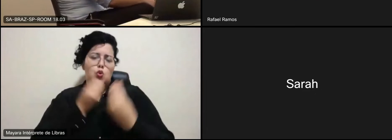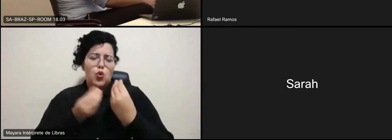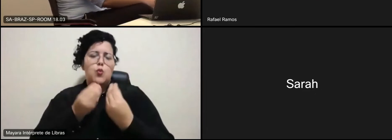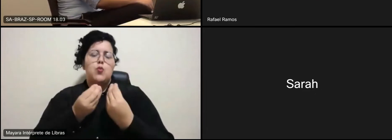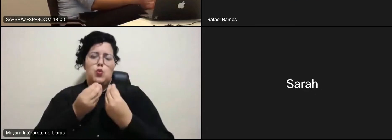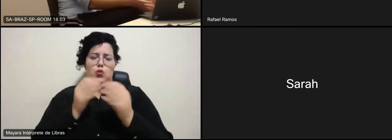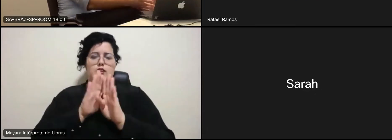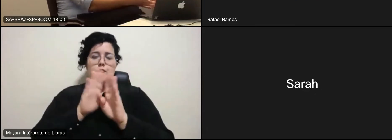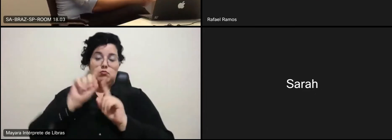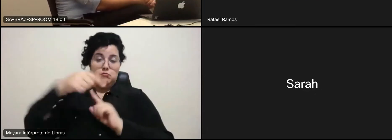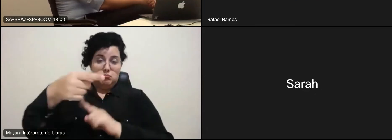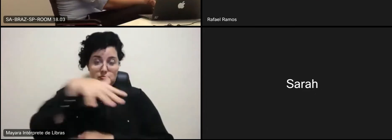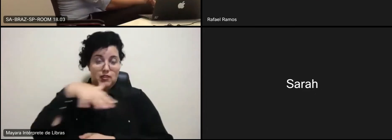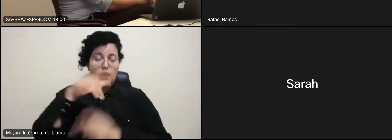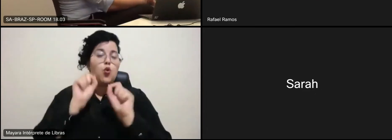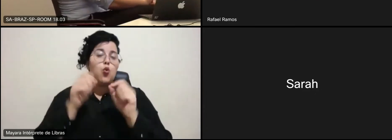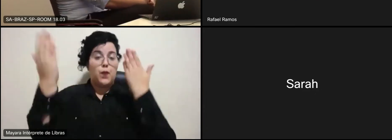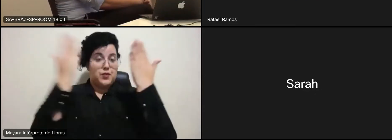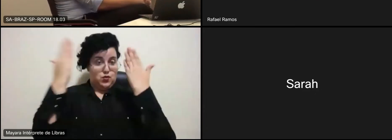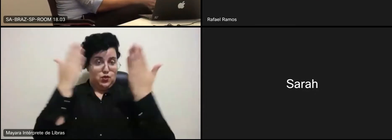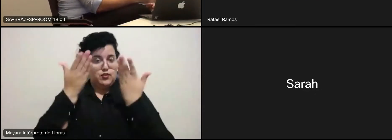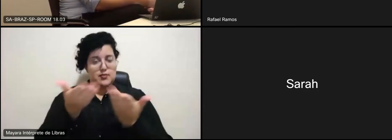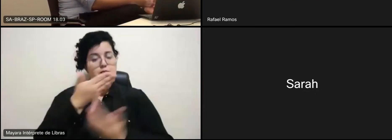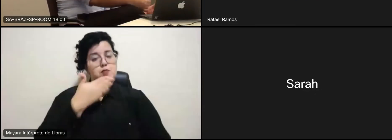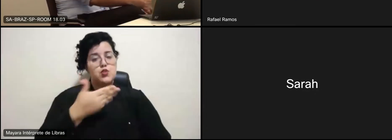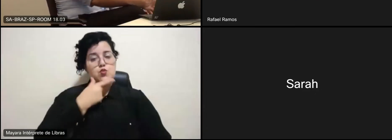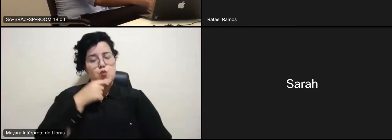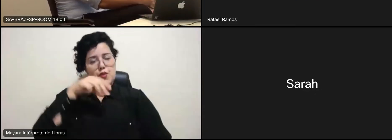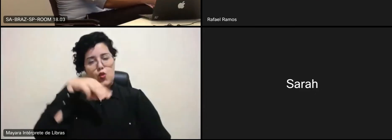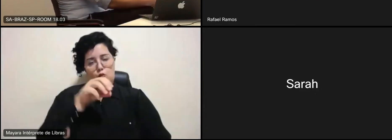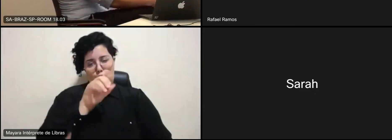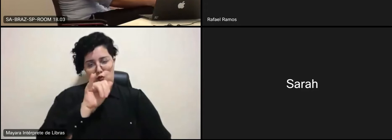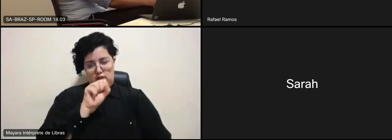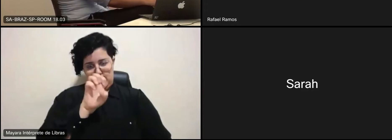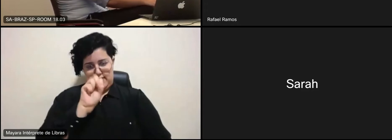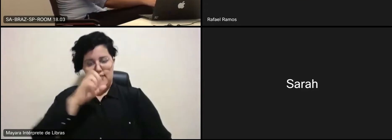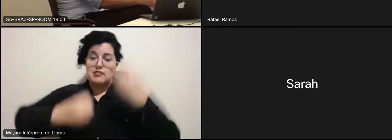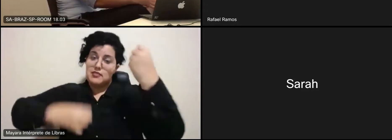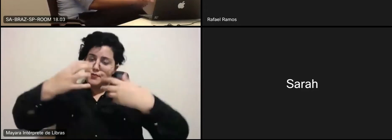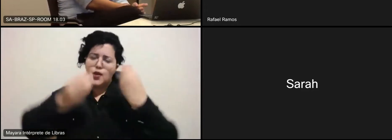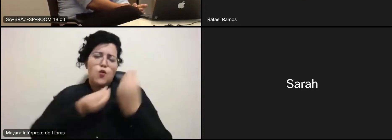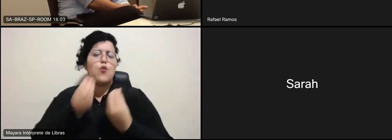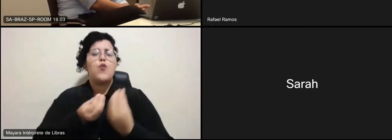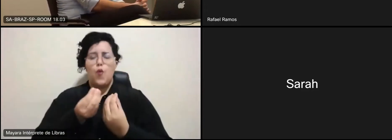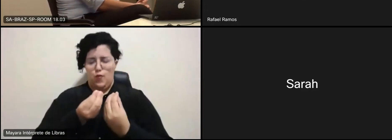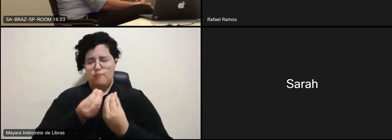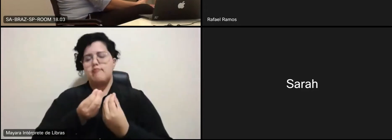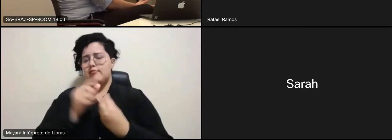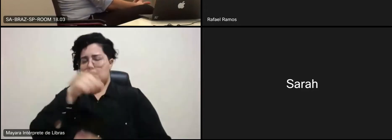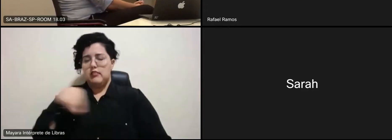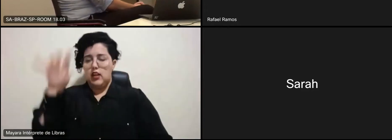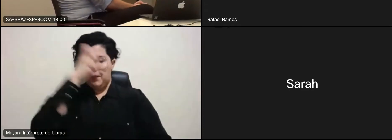da psicologia, agora eu queria pedir a sua ajuda, Moisés, para você dar uma aulinha, entre aspas, para a gente. Do